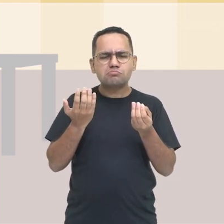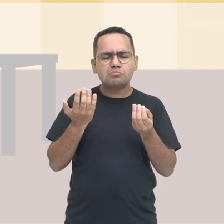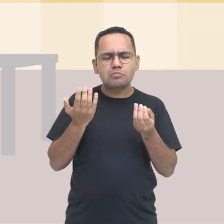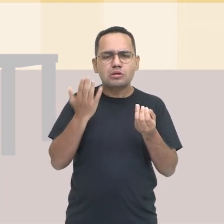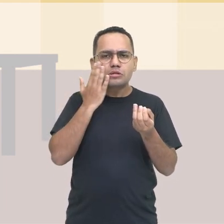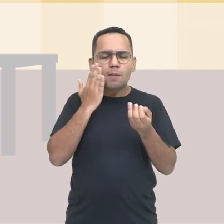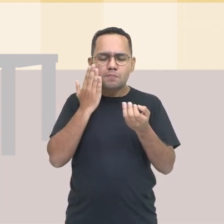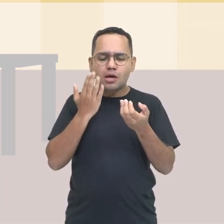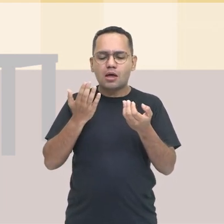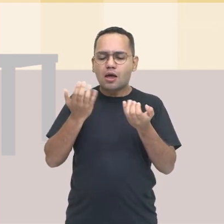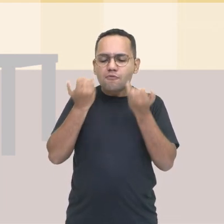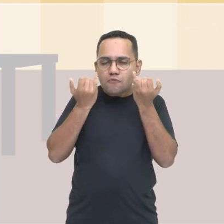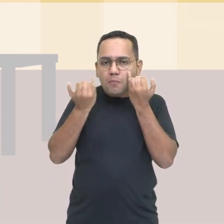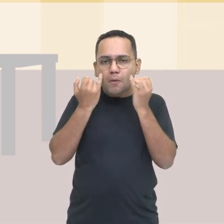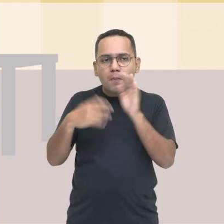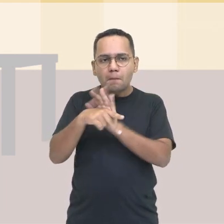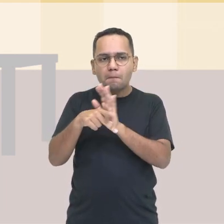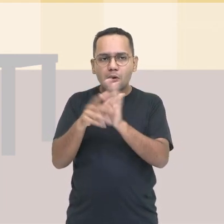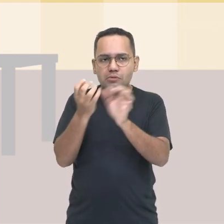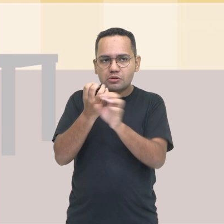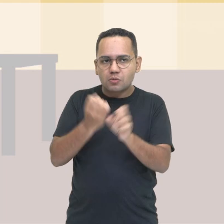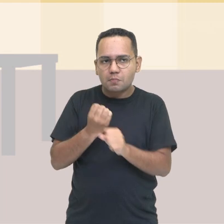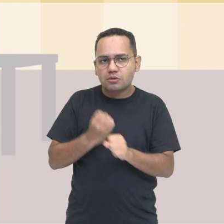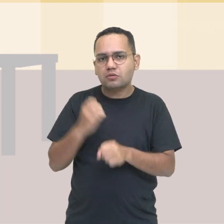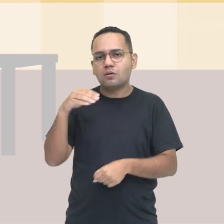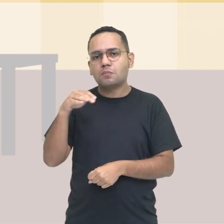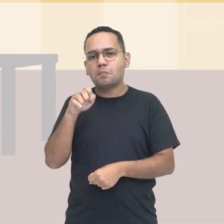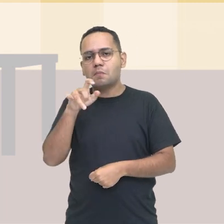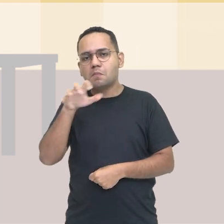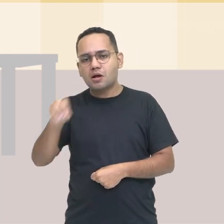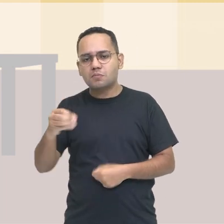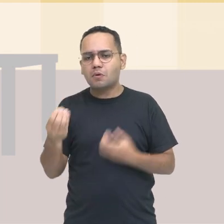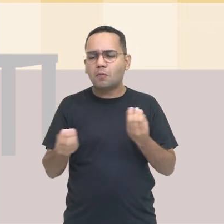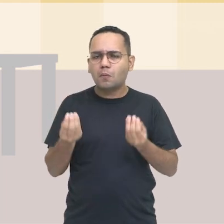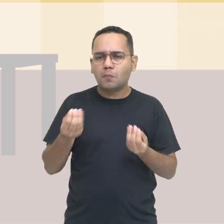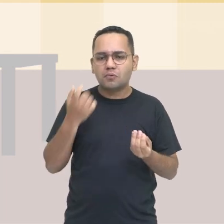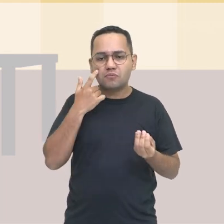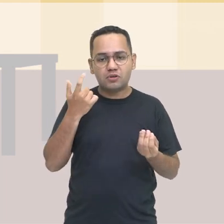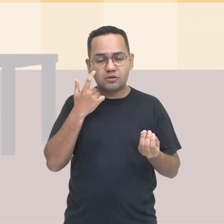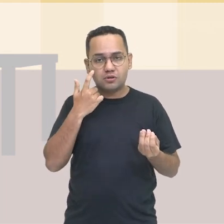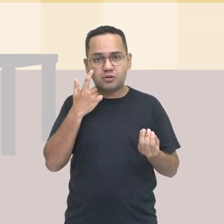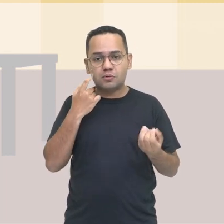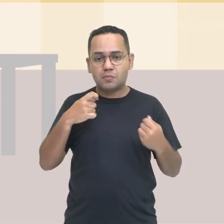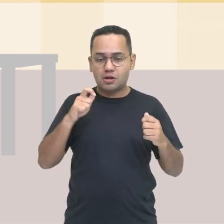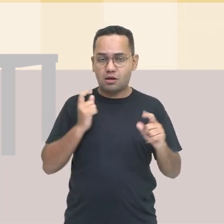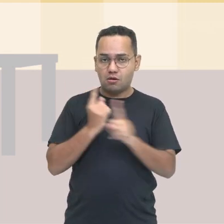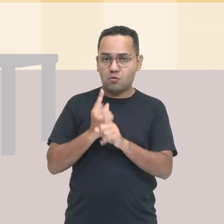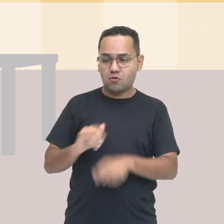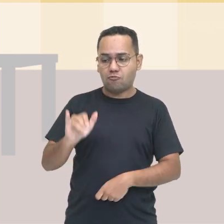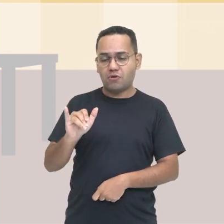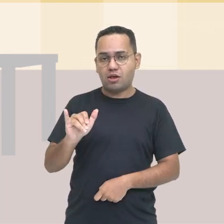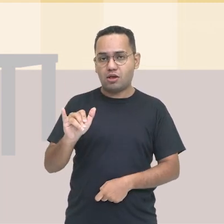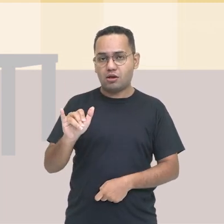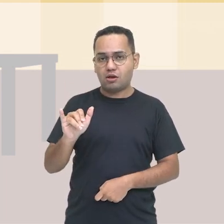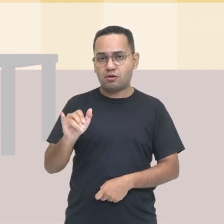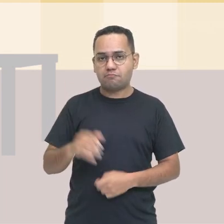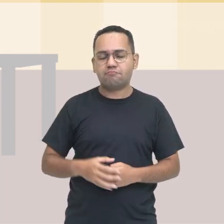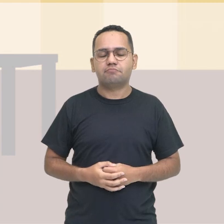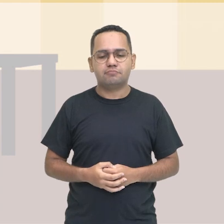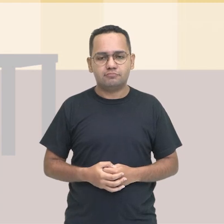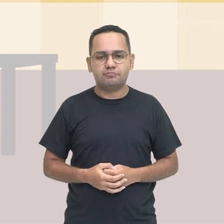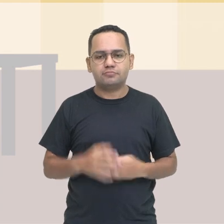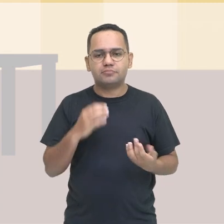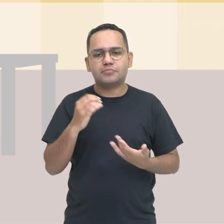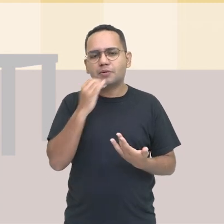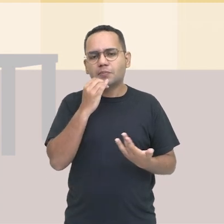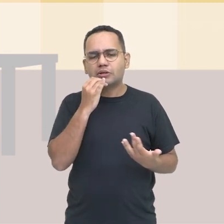valor do lucro máximo, pessoal, nós vamos achar o valor do y do vértice. Certo? Toda vez que falar lucro máximo,